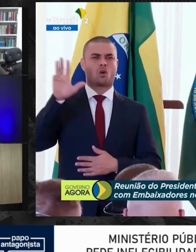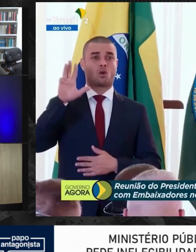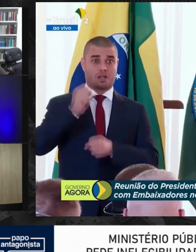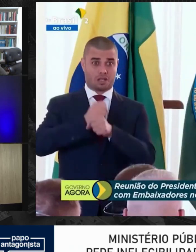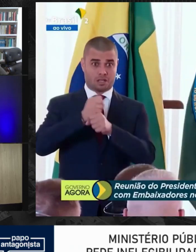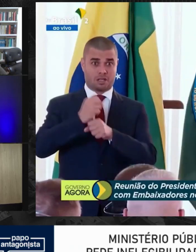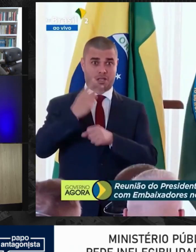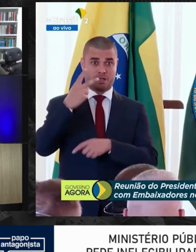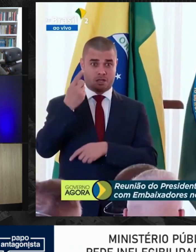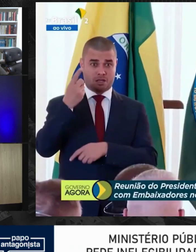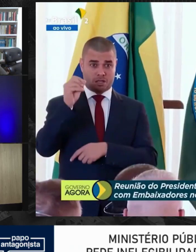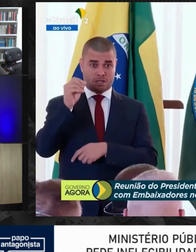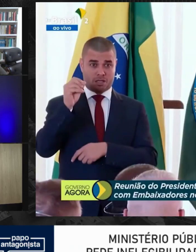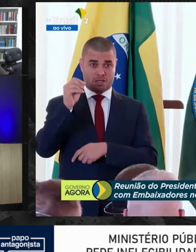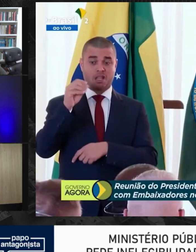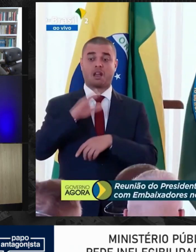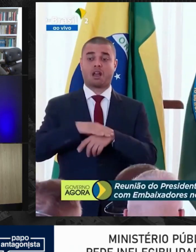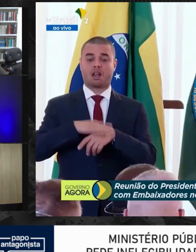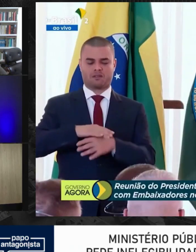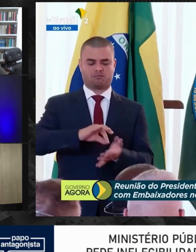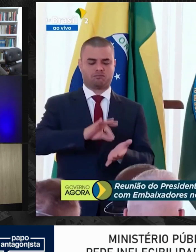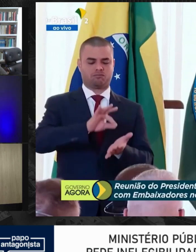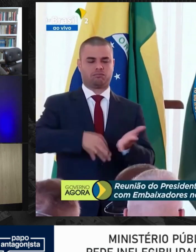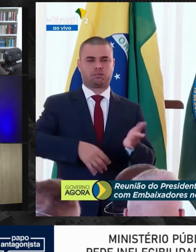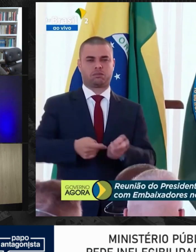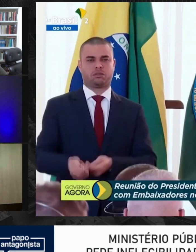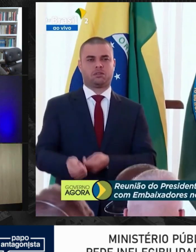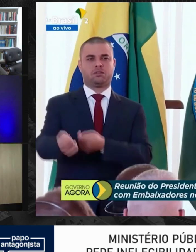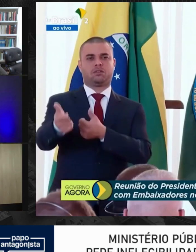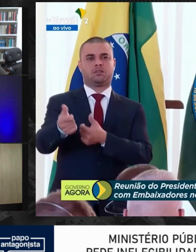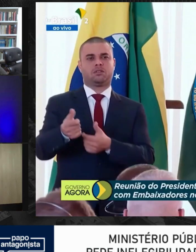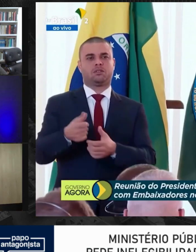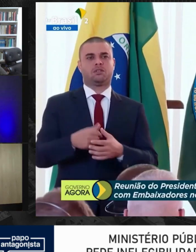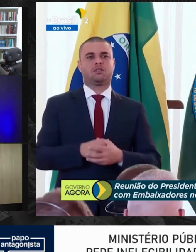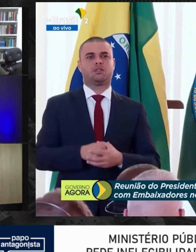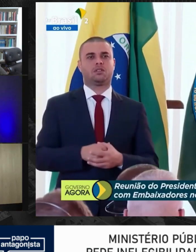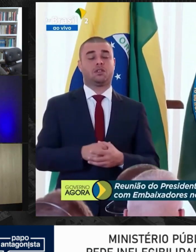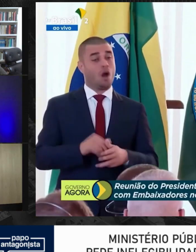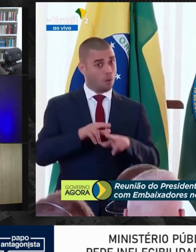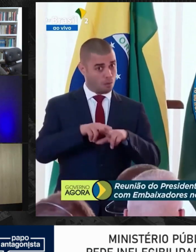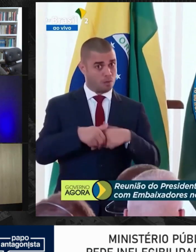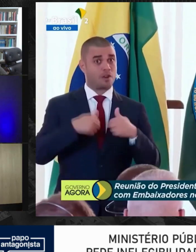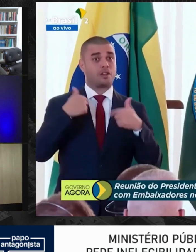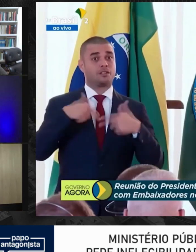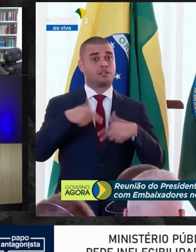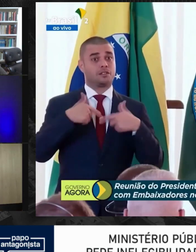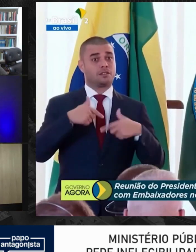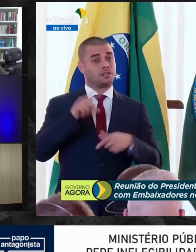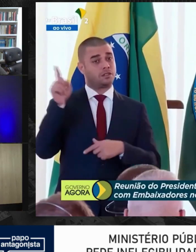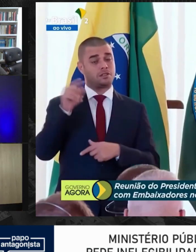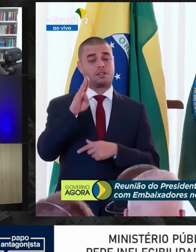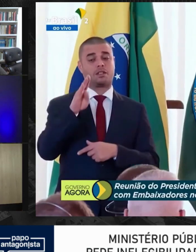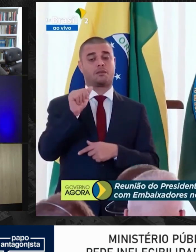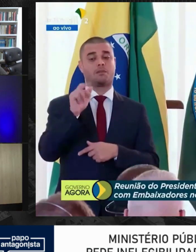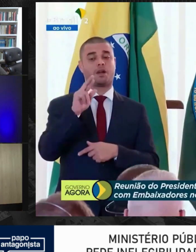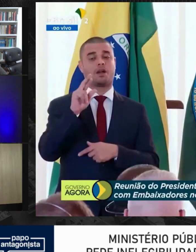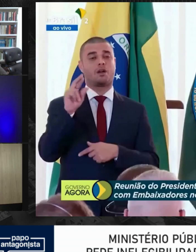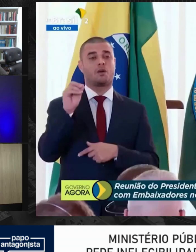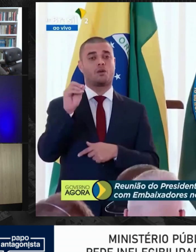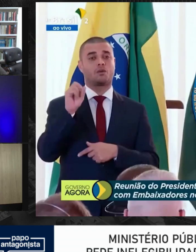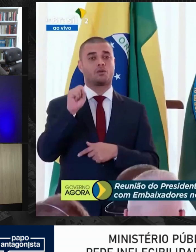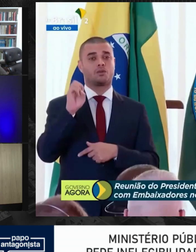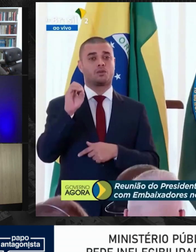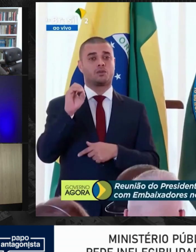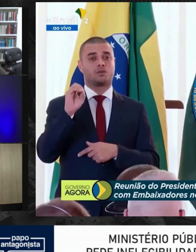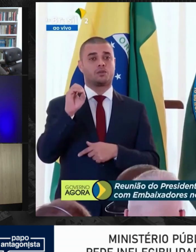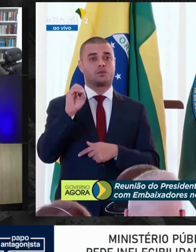faz uma alusão e aos atos de Janeiro que aquelas manifestações dos embaixadores com o contexto da eleição criaram